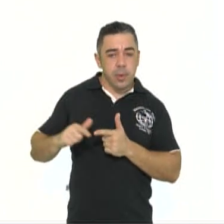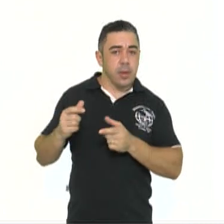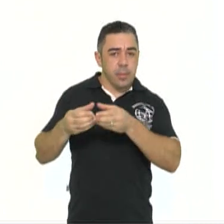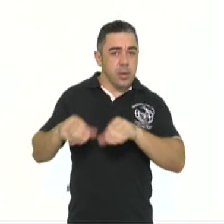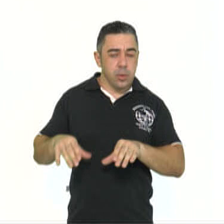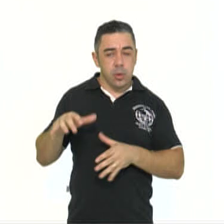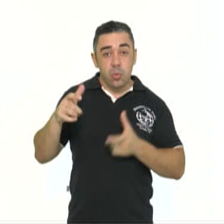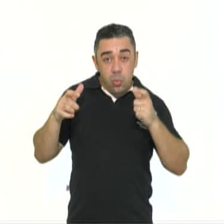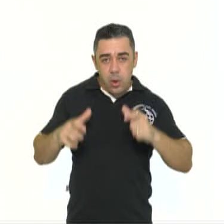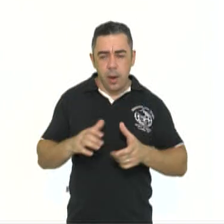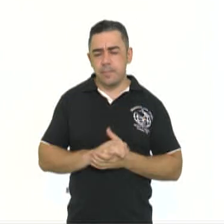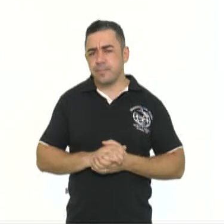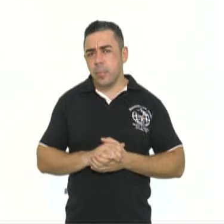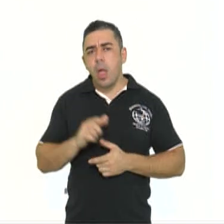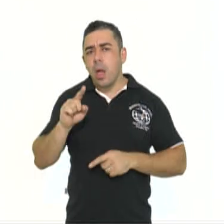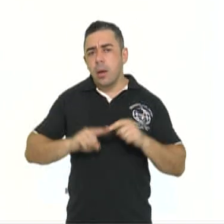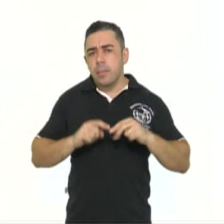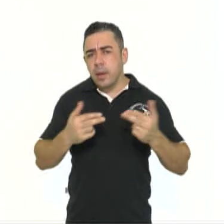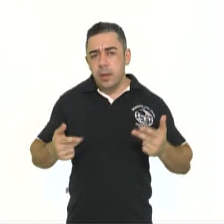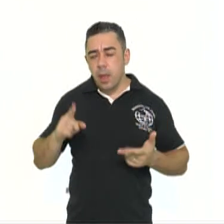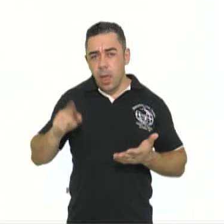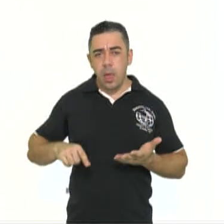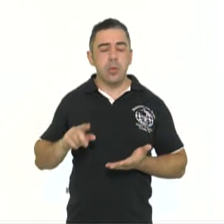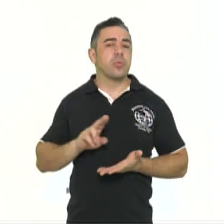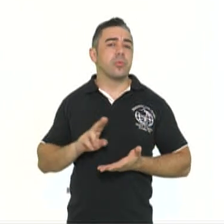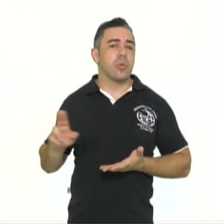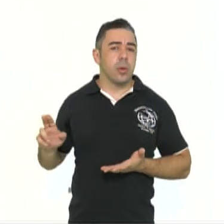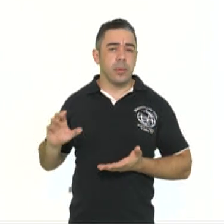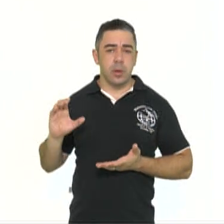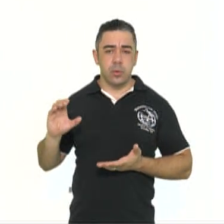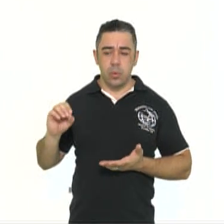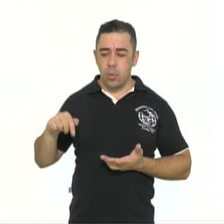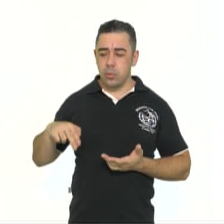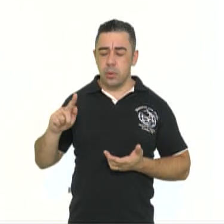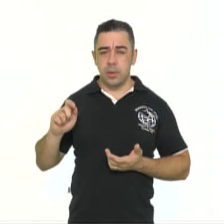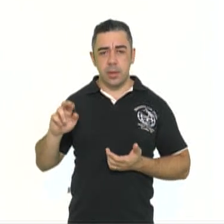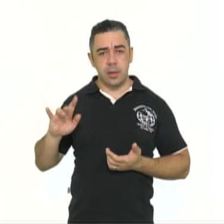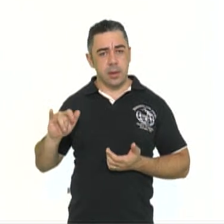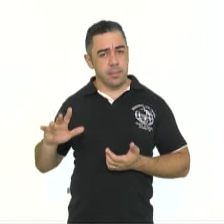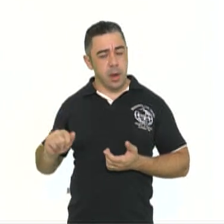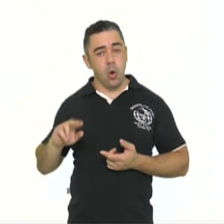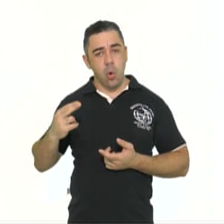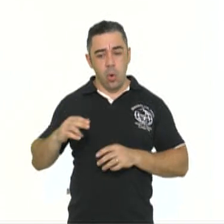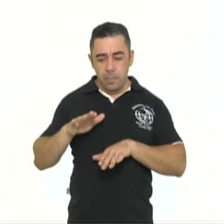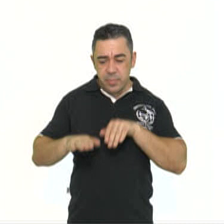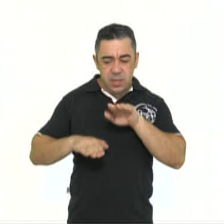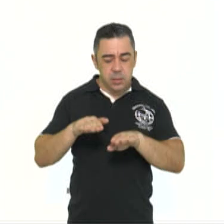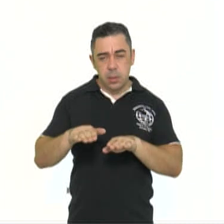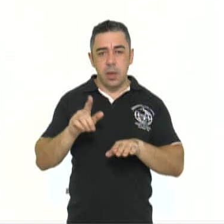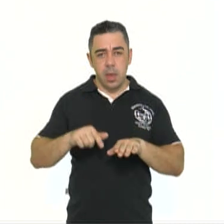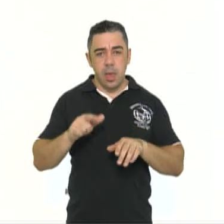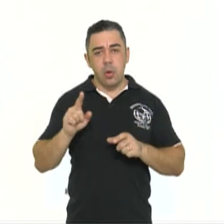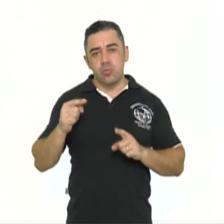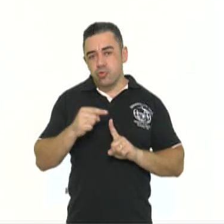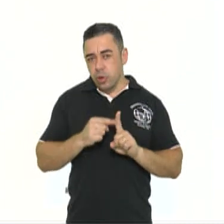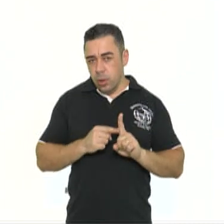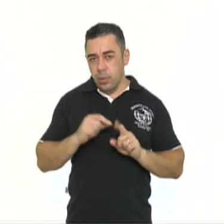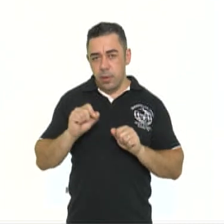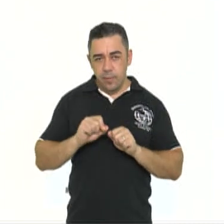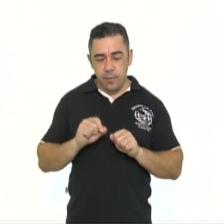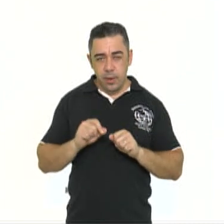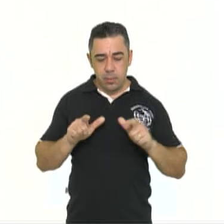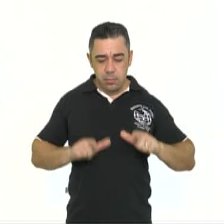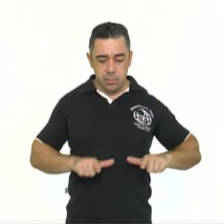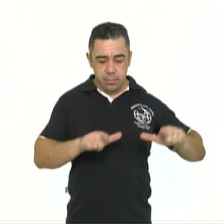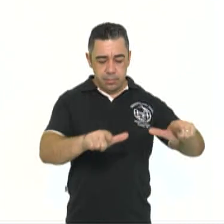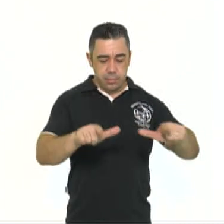local. Entre esses materiais está o chamado concregrama ou pisograma, que é um tipo de revestimento composto por peças